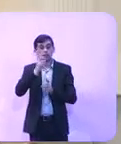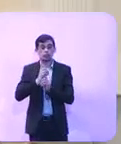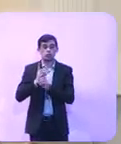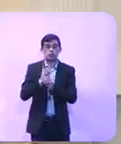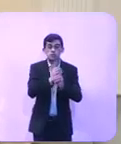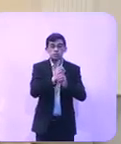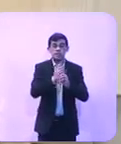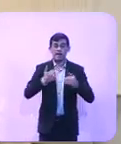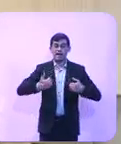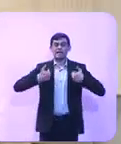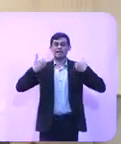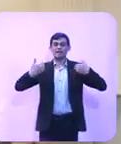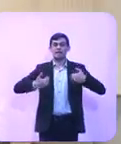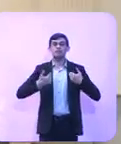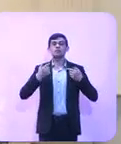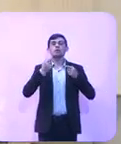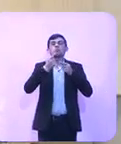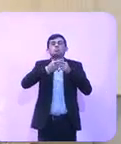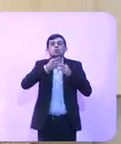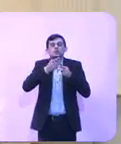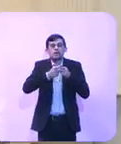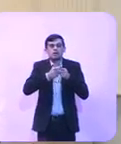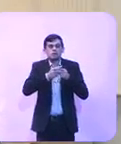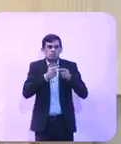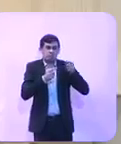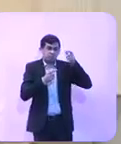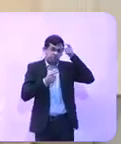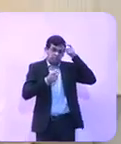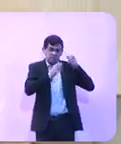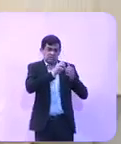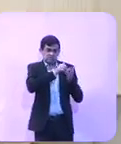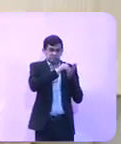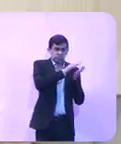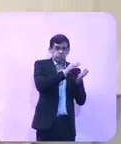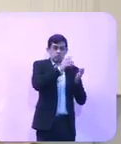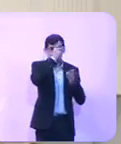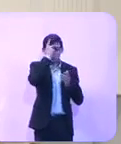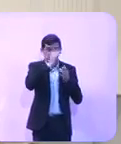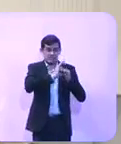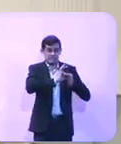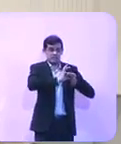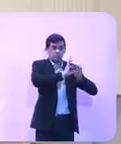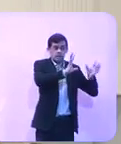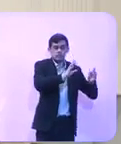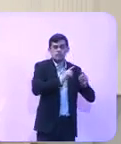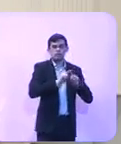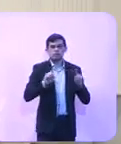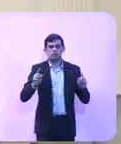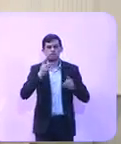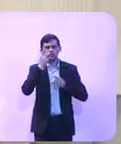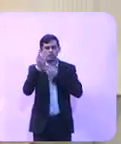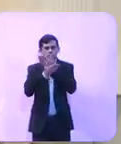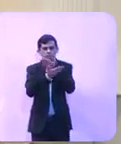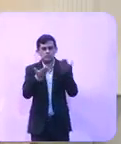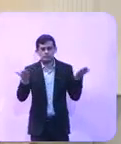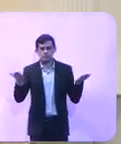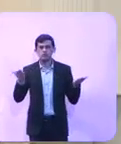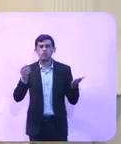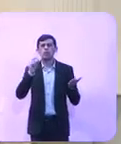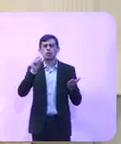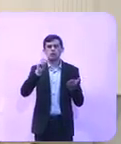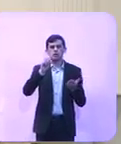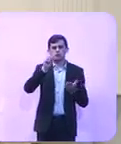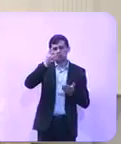discípulos estavam alegres porque endemoniados foram libertos. Mas eu quero dizer para você que não apenas pessoas